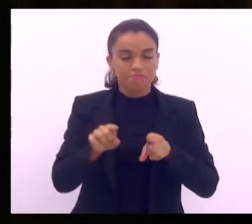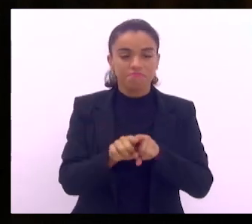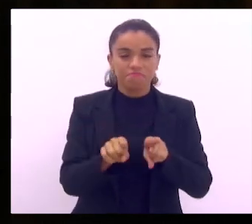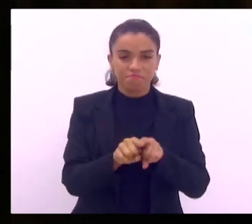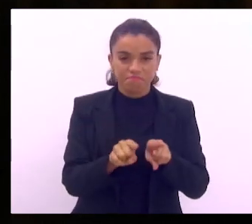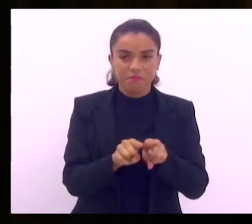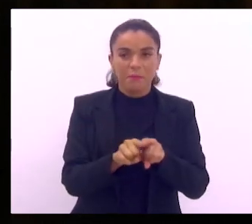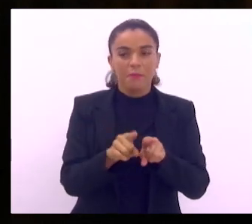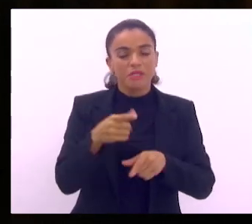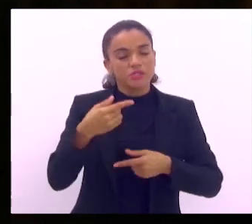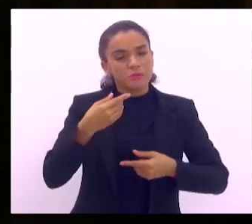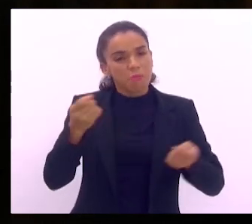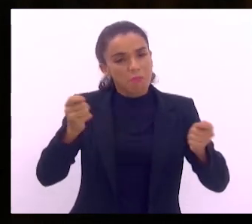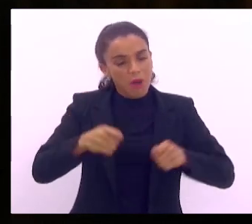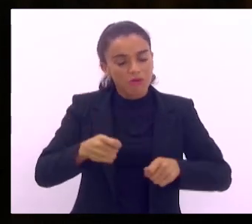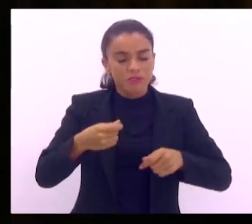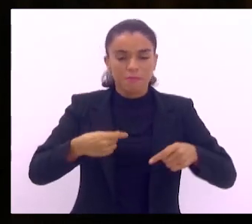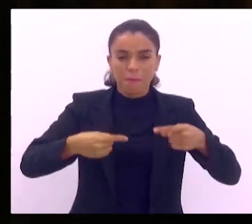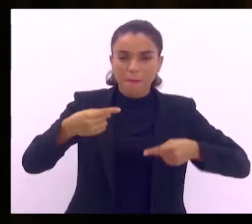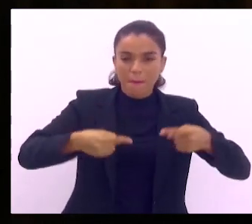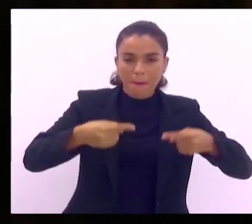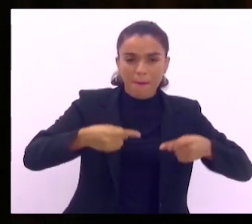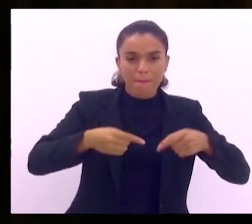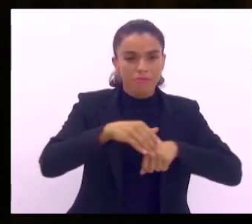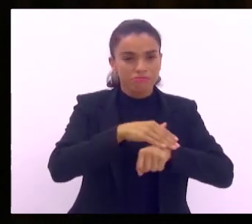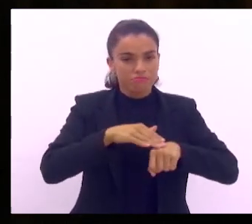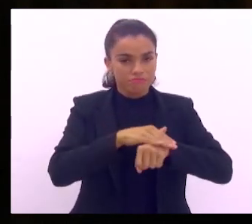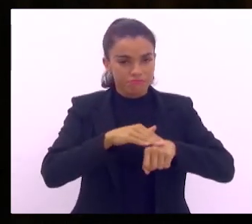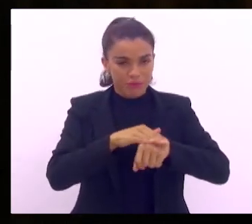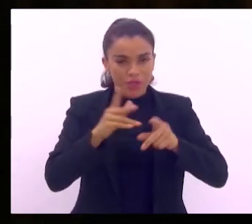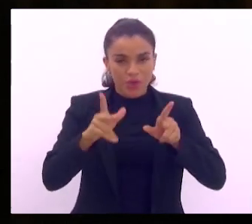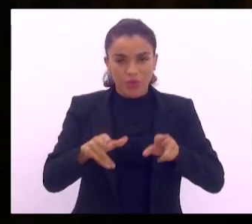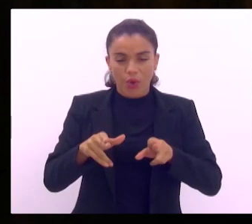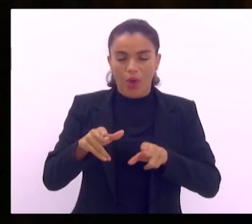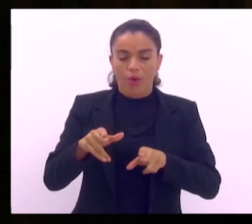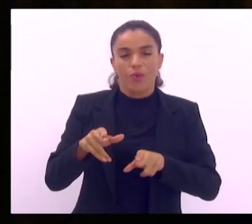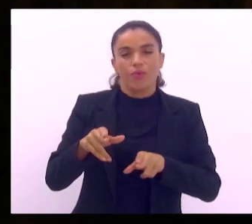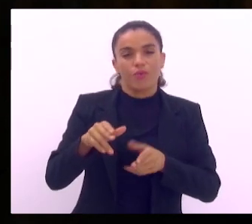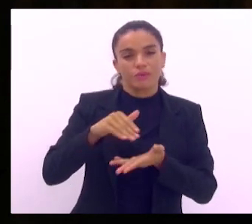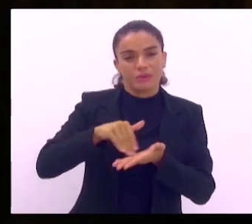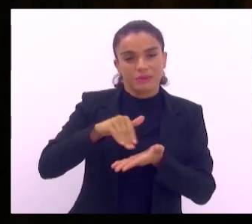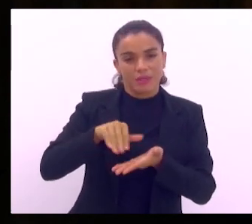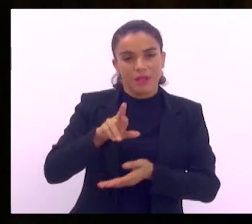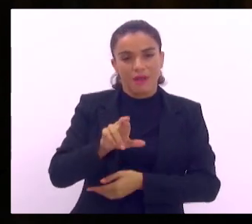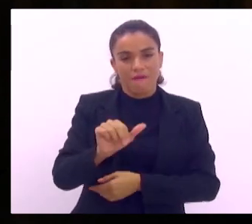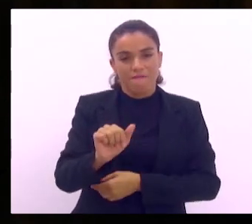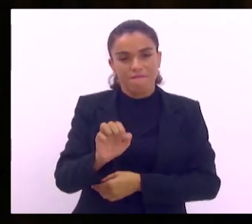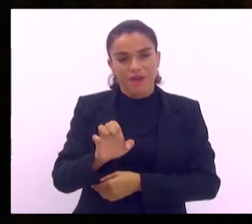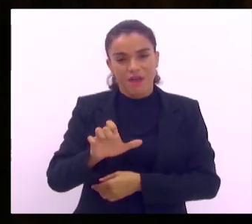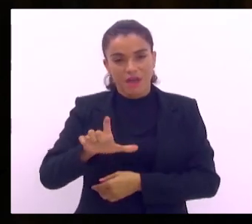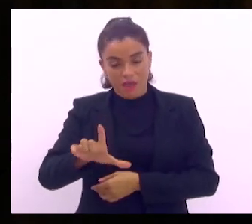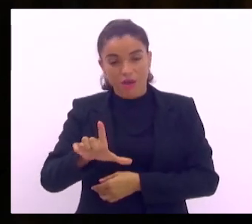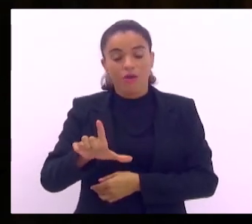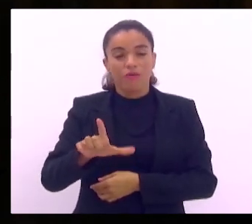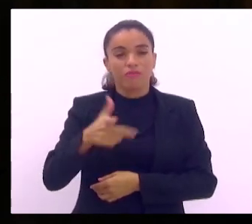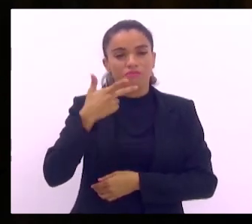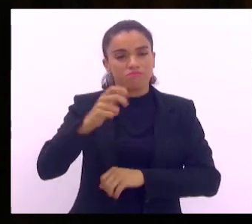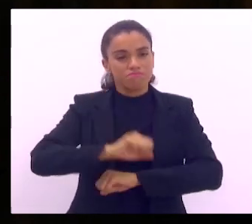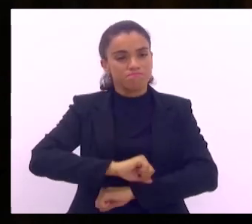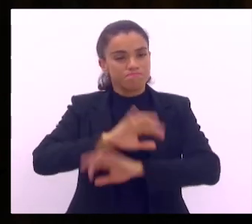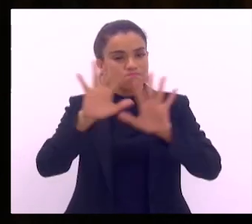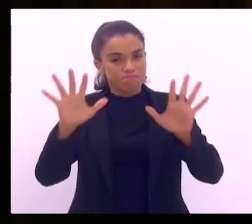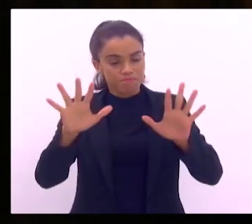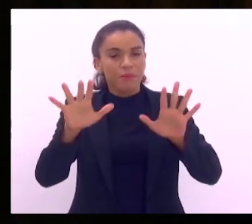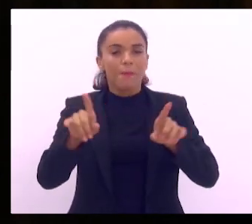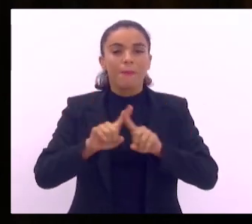discutir efetivamente, como o secretário Rafael Pisciani, a quem eu saúdo e agradeço, deixou muito claro, é um momento de